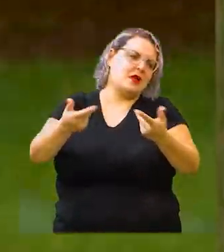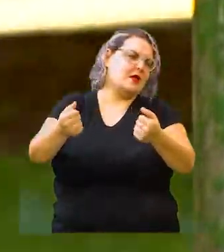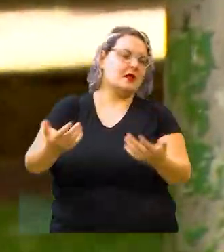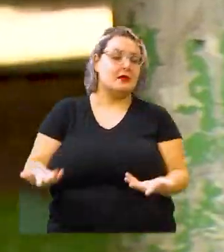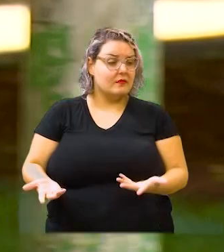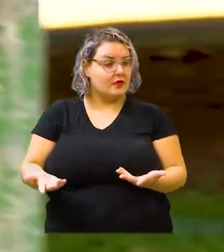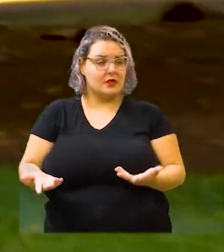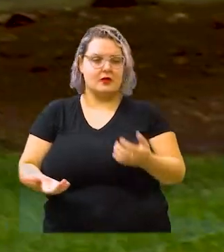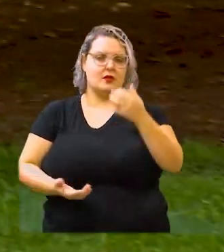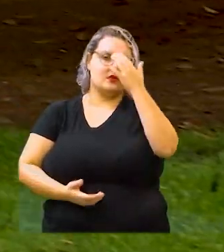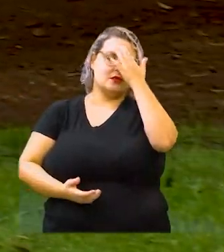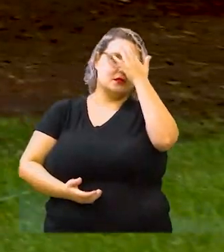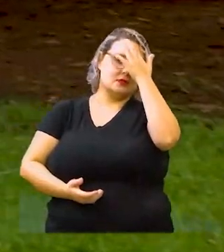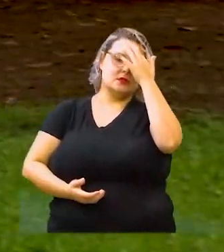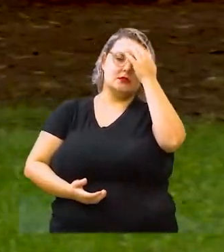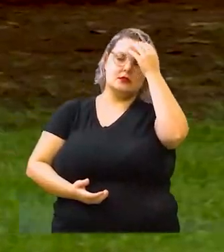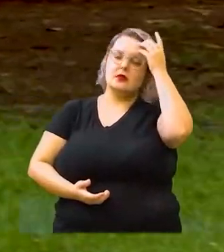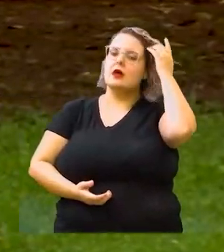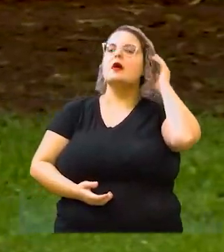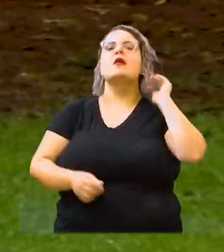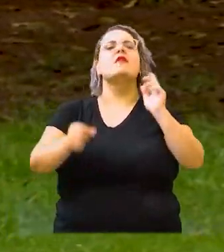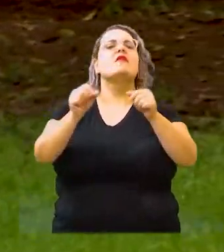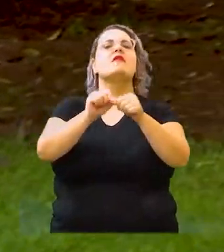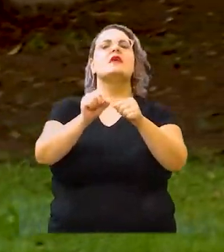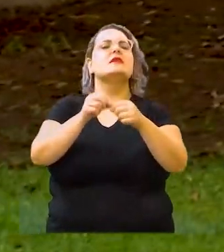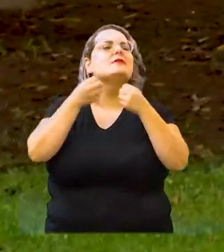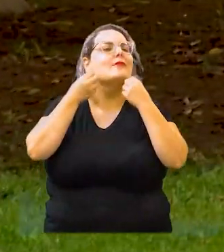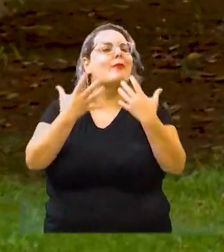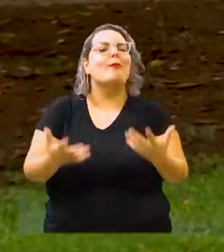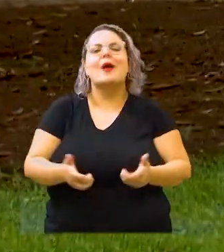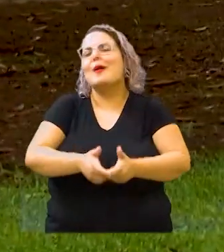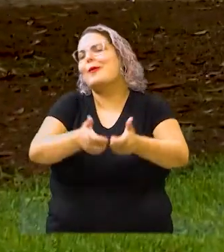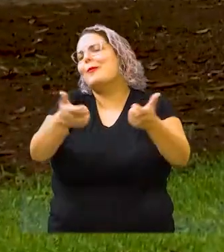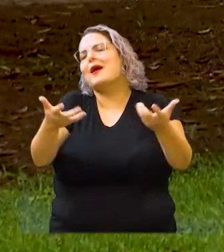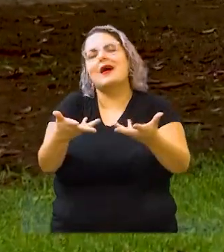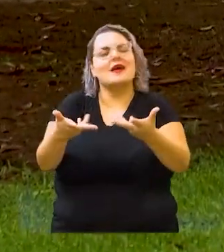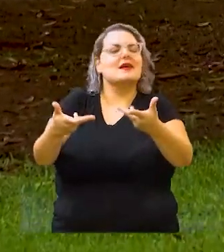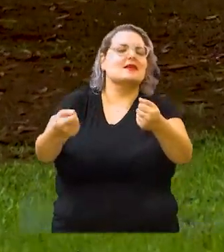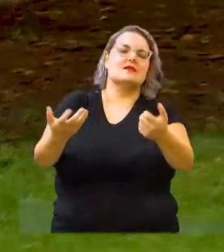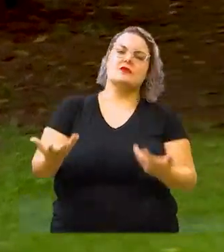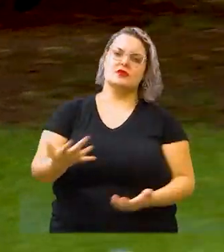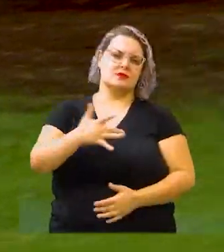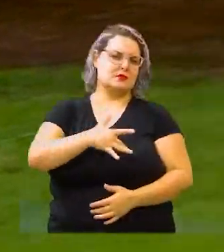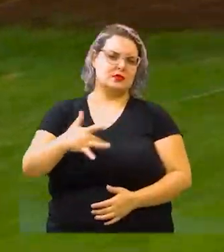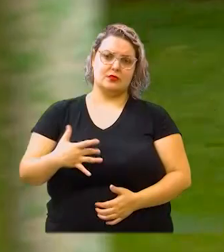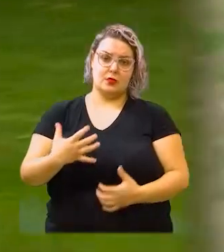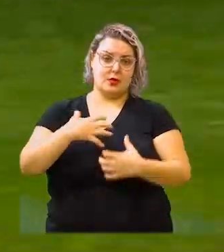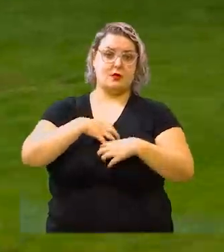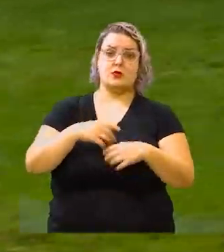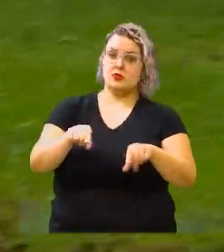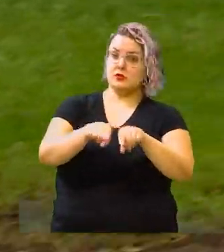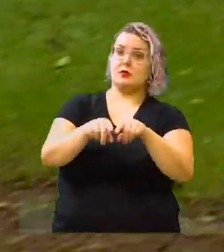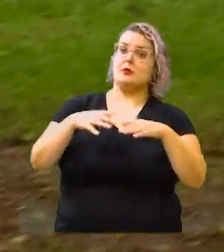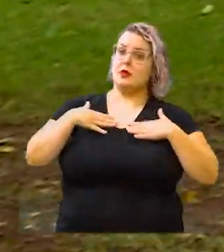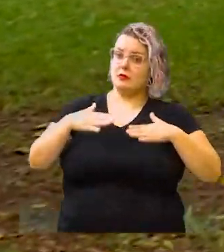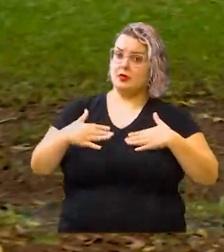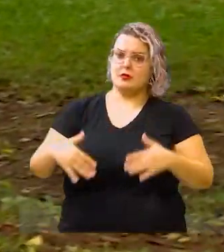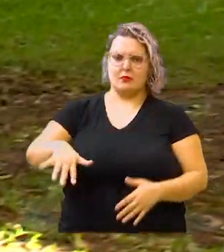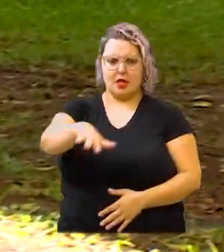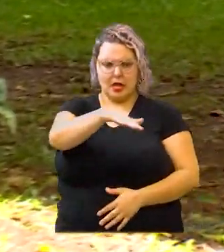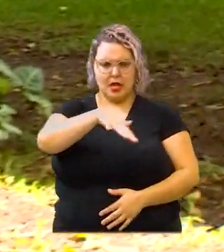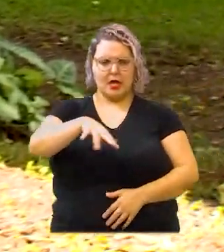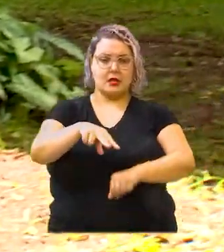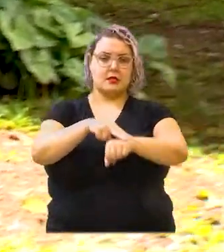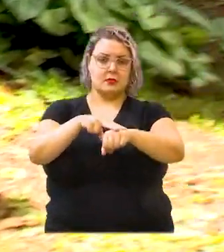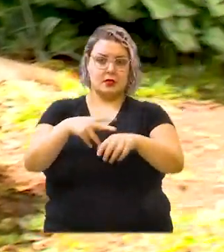você faz um bem enorme para a tua saúde. Tanto no questão emocional como física mesmo. Uma área